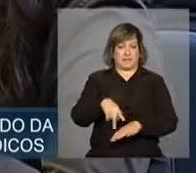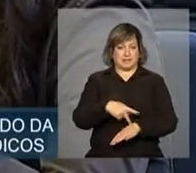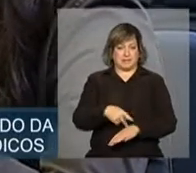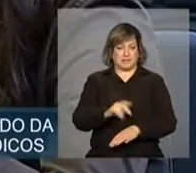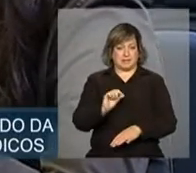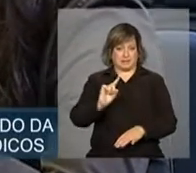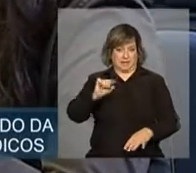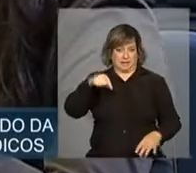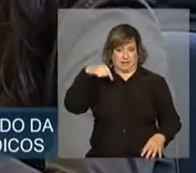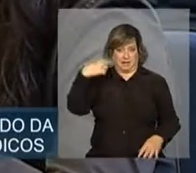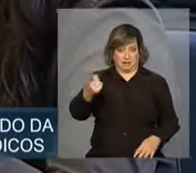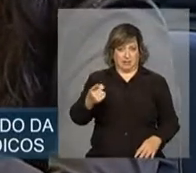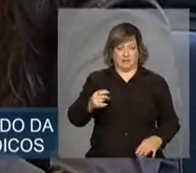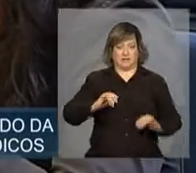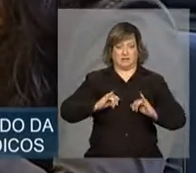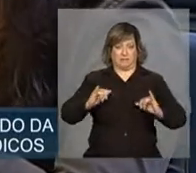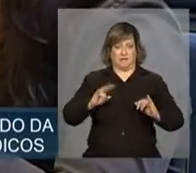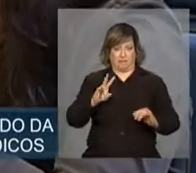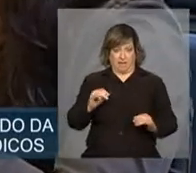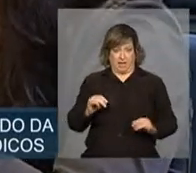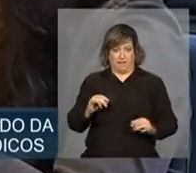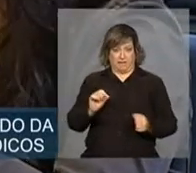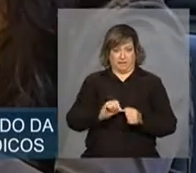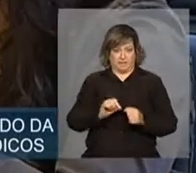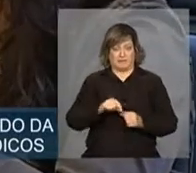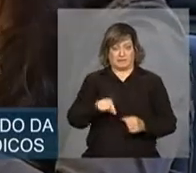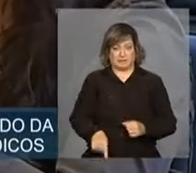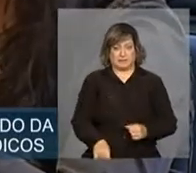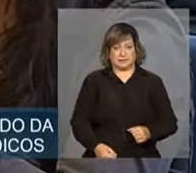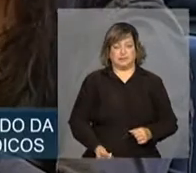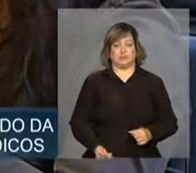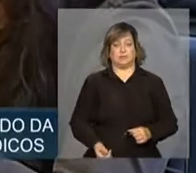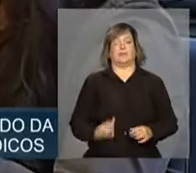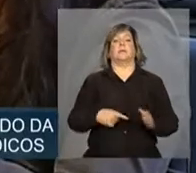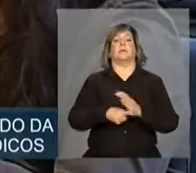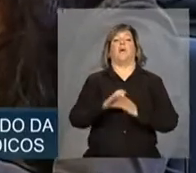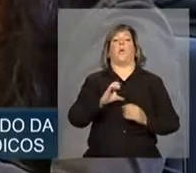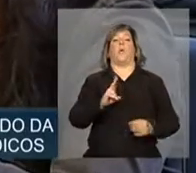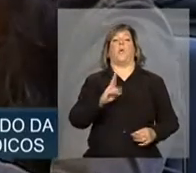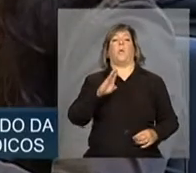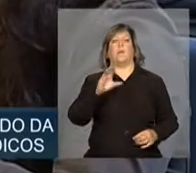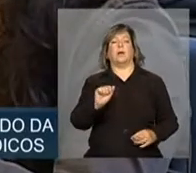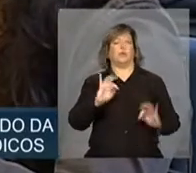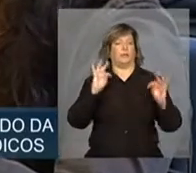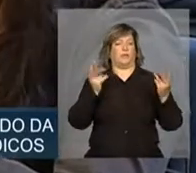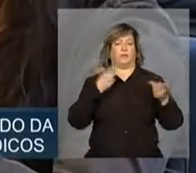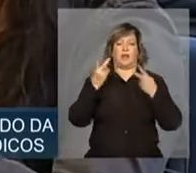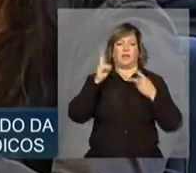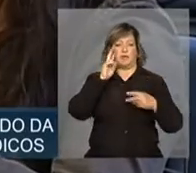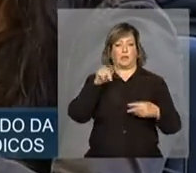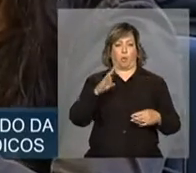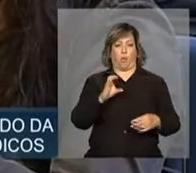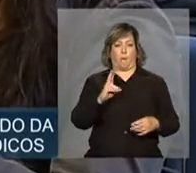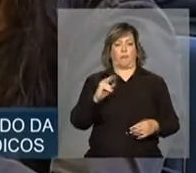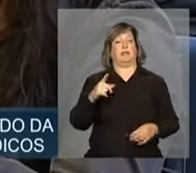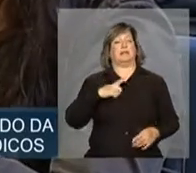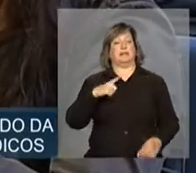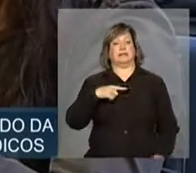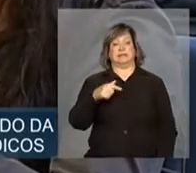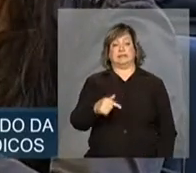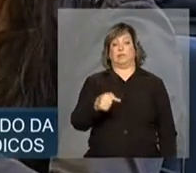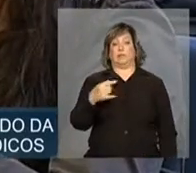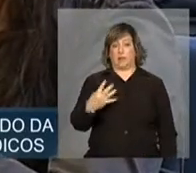saber se já na próxima rodada isso vai entrar e ainda eu perguntaria dos cubanos né tanta polêmica sobre eles eu vi que tem 74